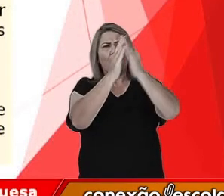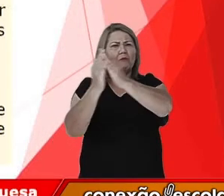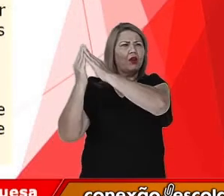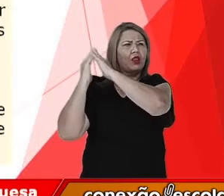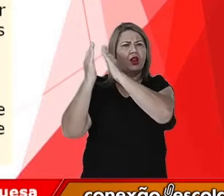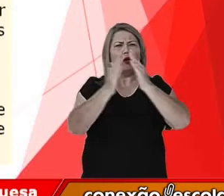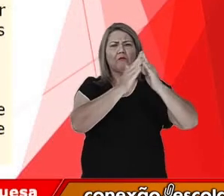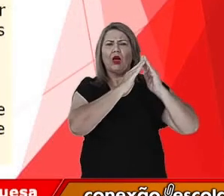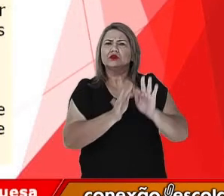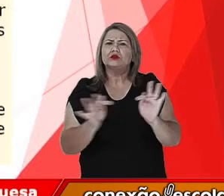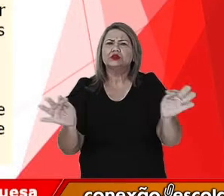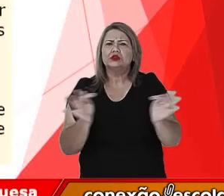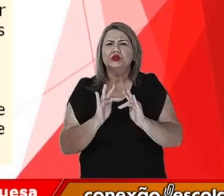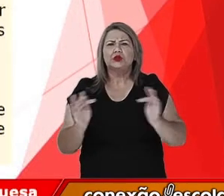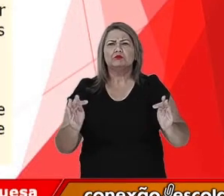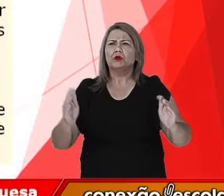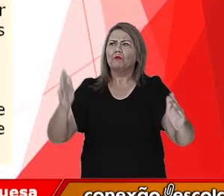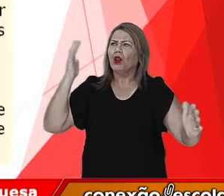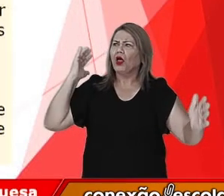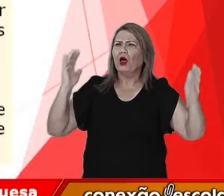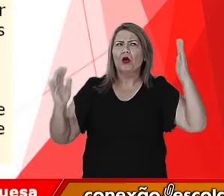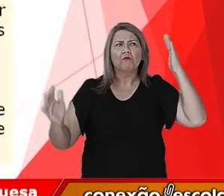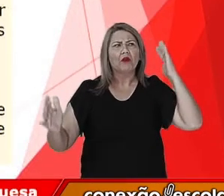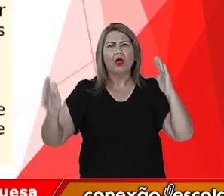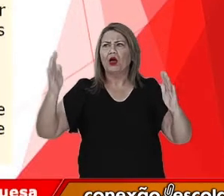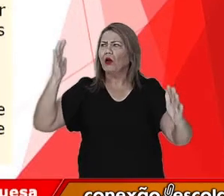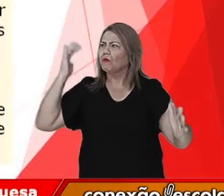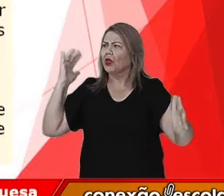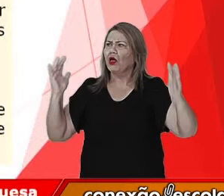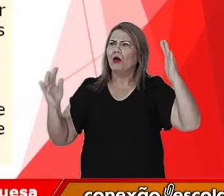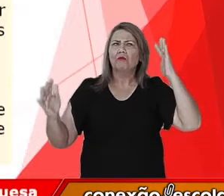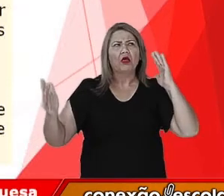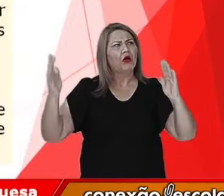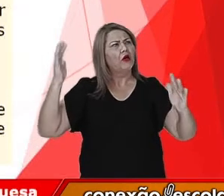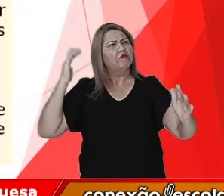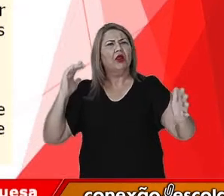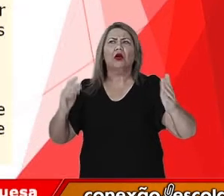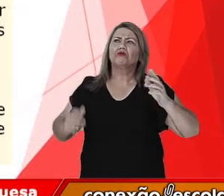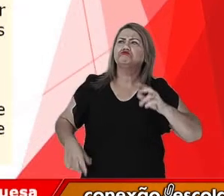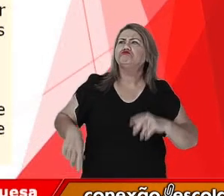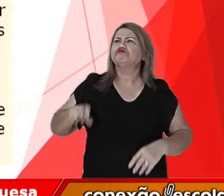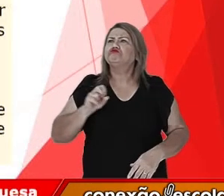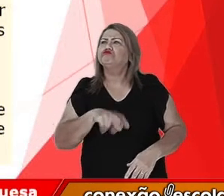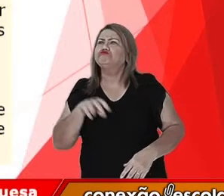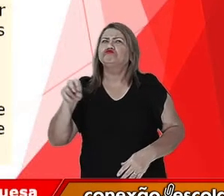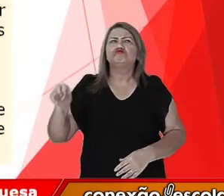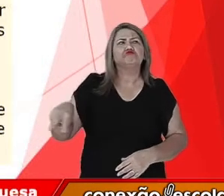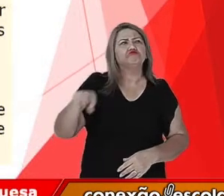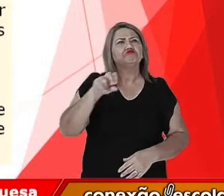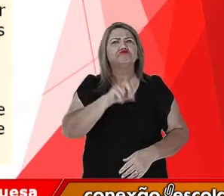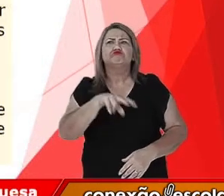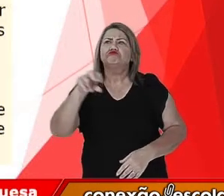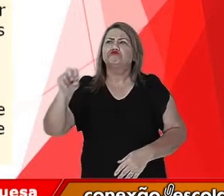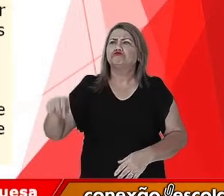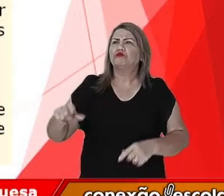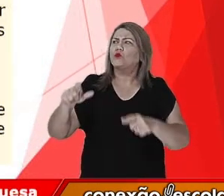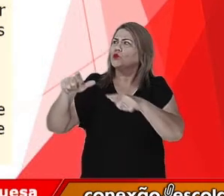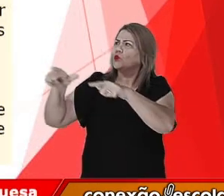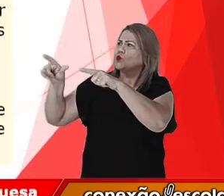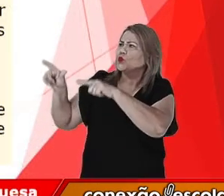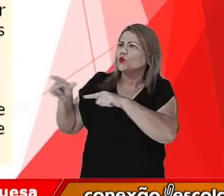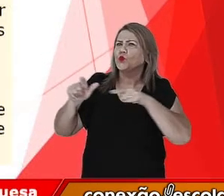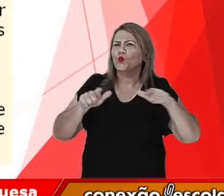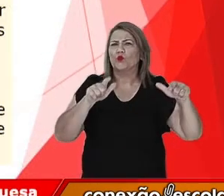casas espalhadas em simetria e ilhadas em terrenos baldios. No meio da rua